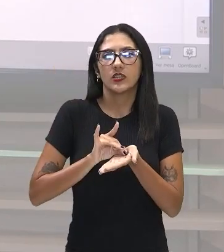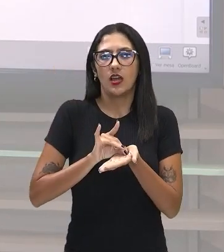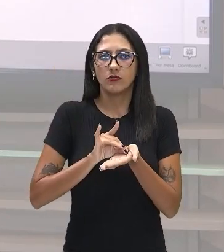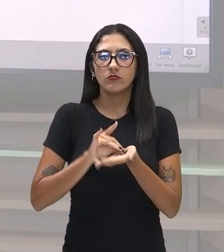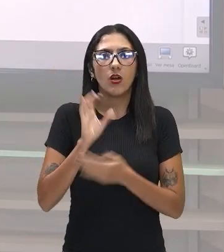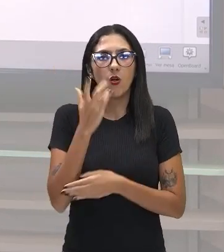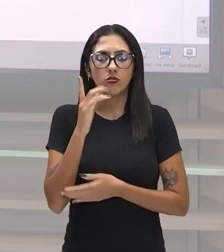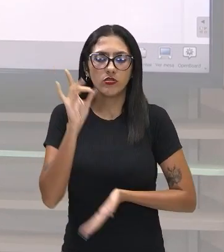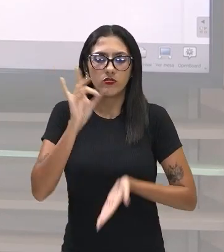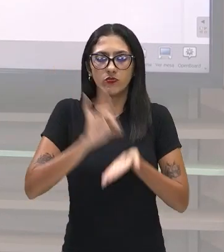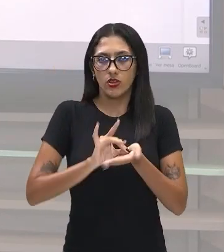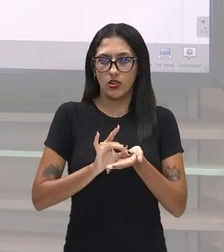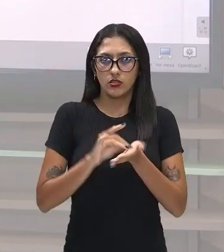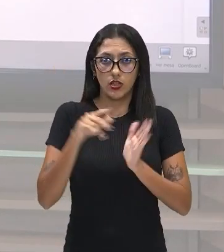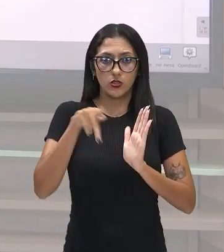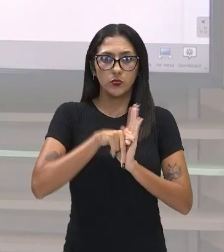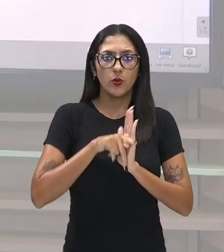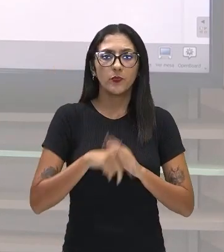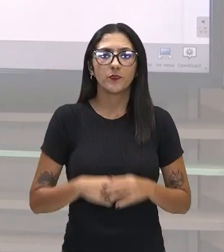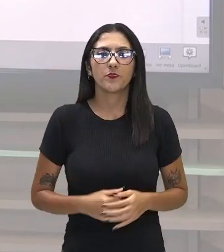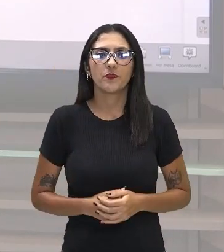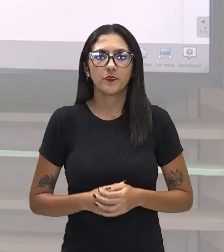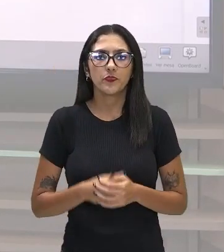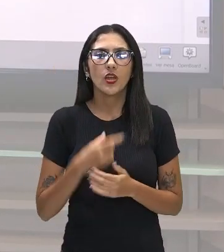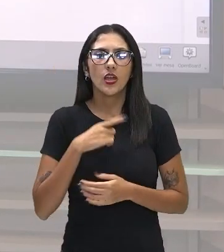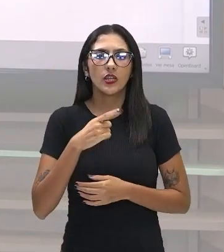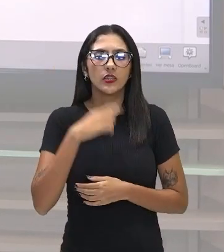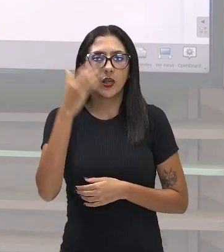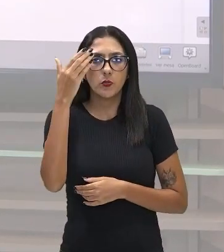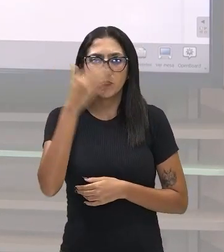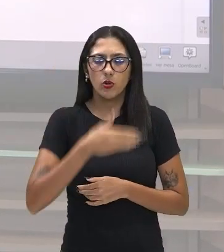existência concreta, que é baseada em evidências